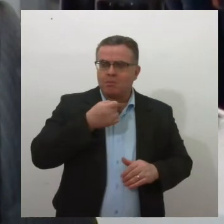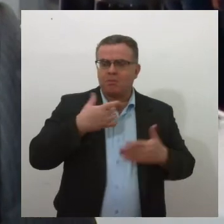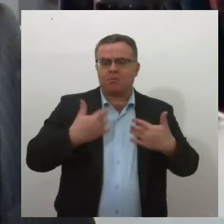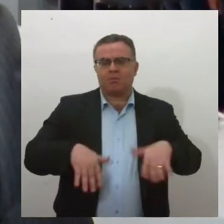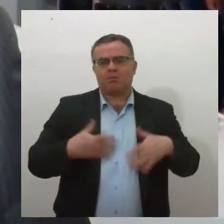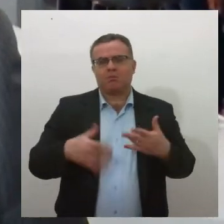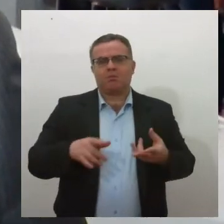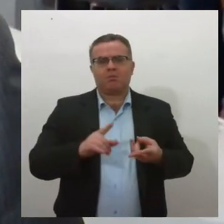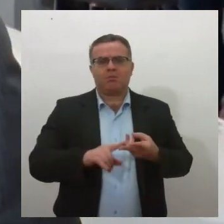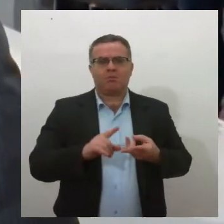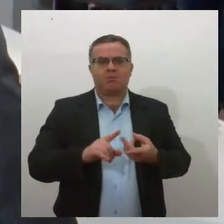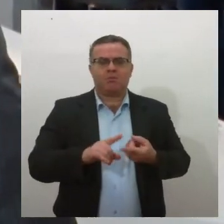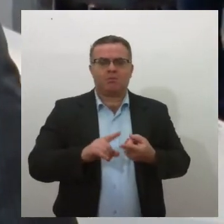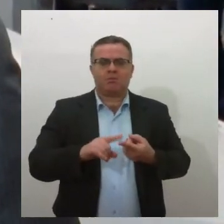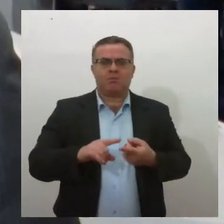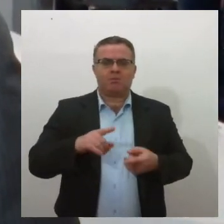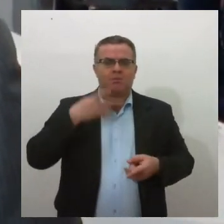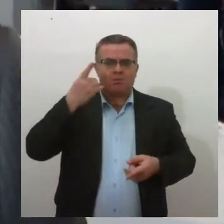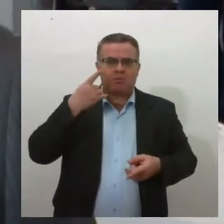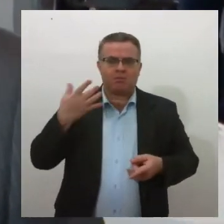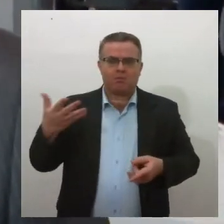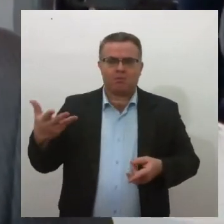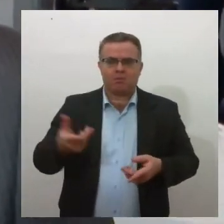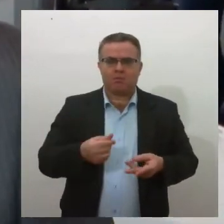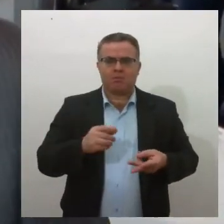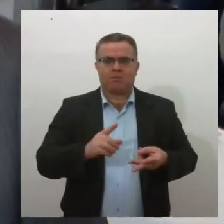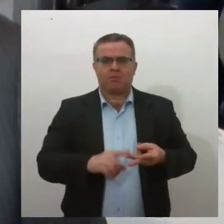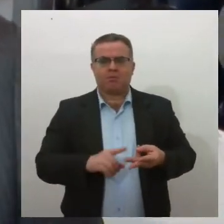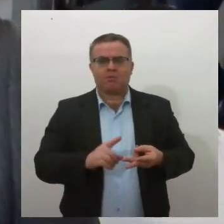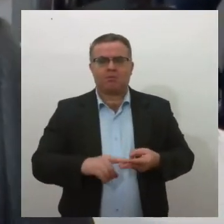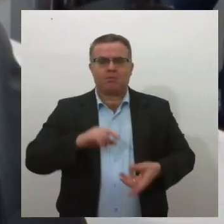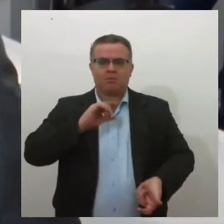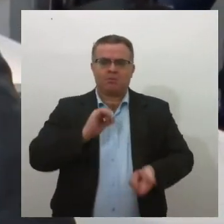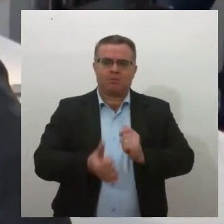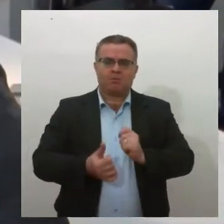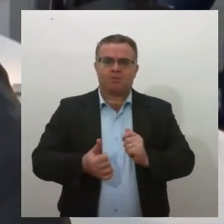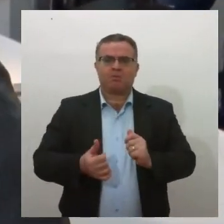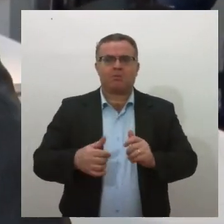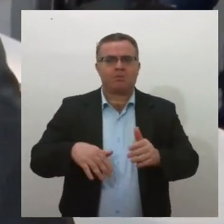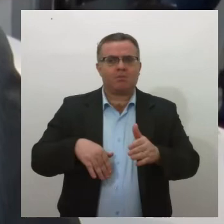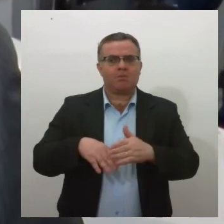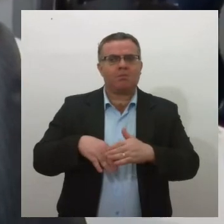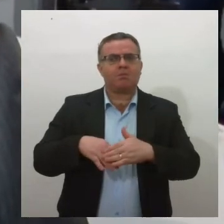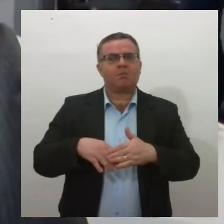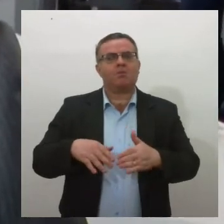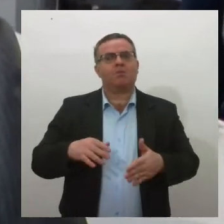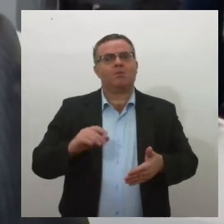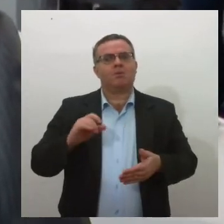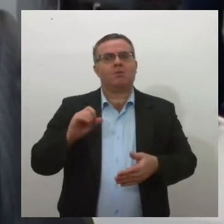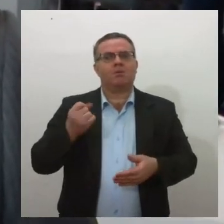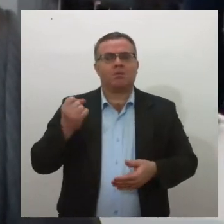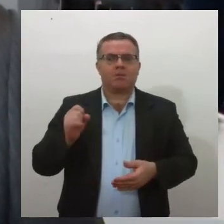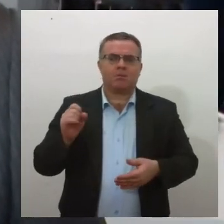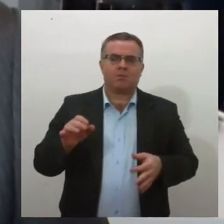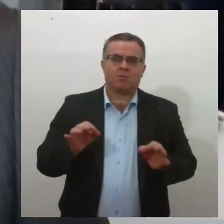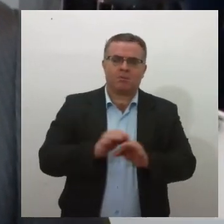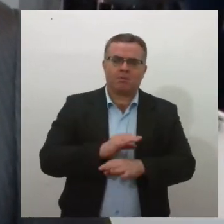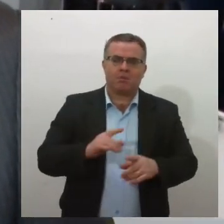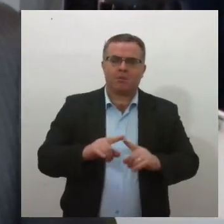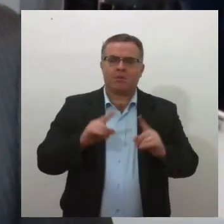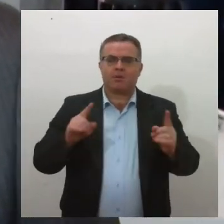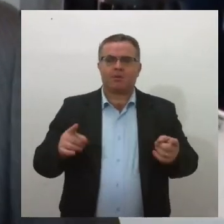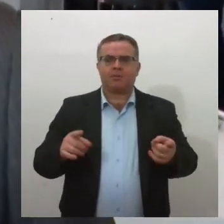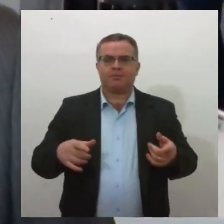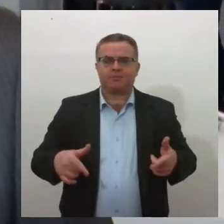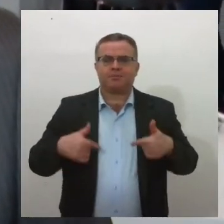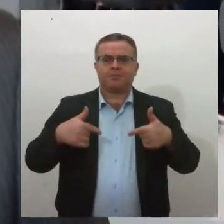parlamentar exemplar e um grande desportista, não só defendendo a bandeira, as